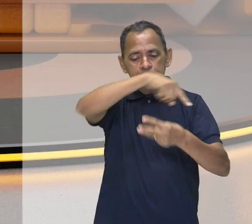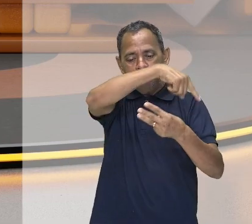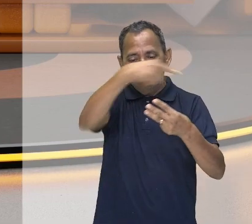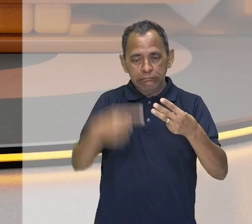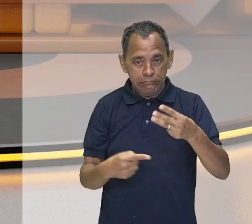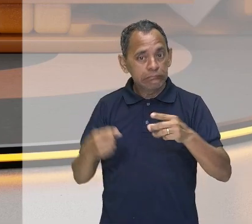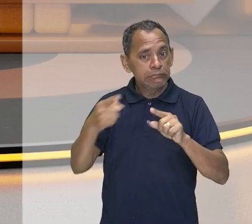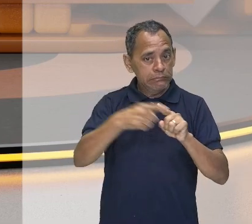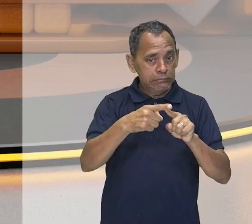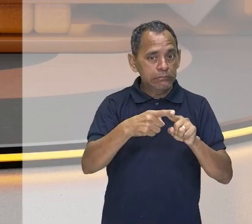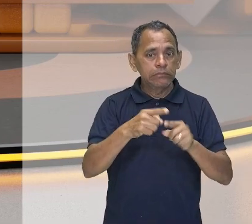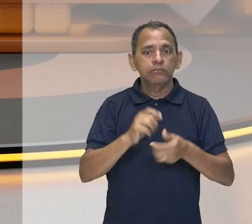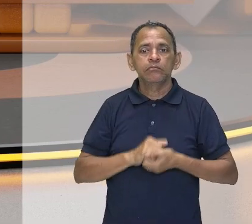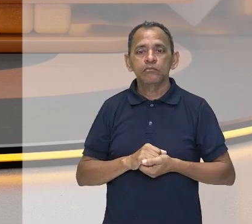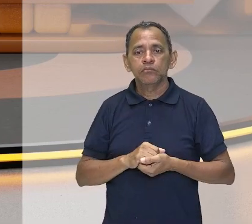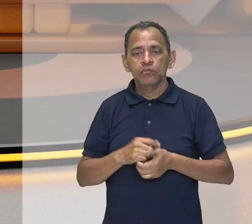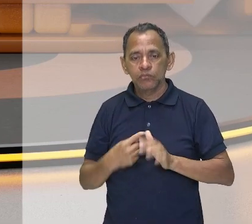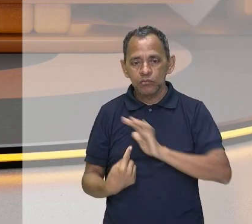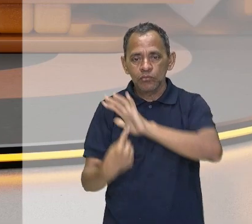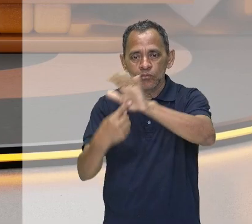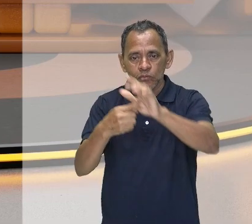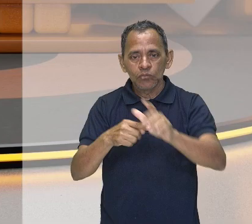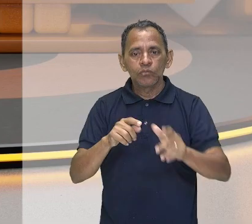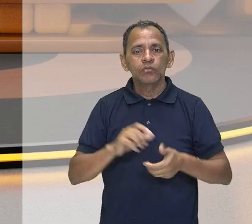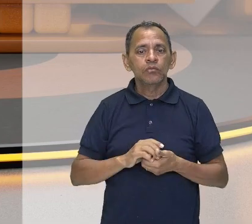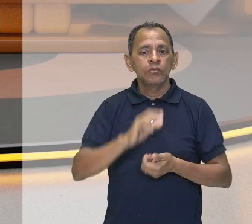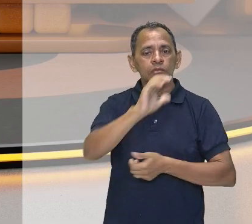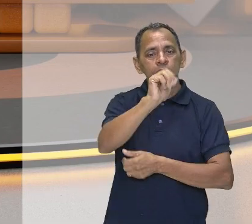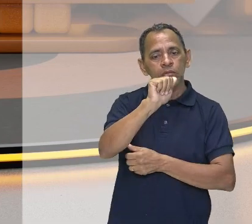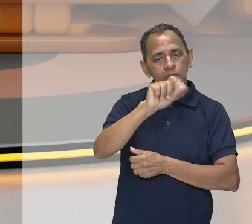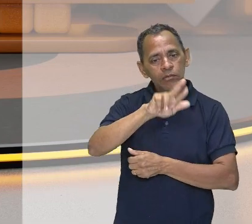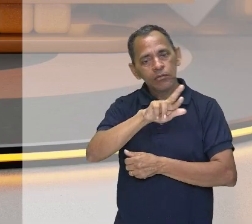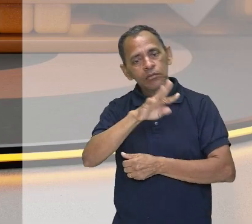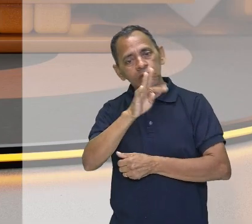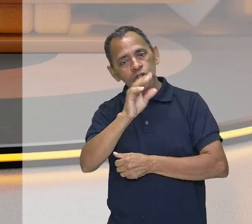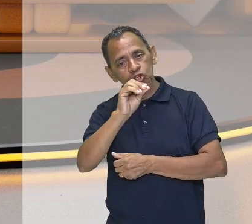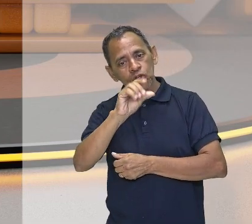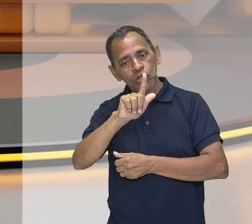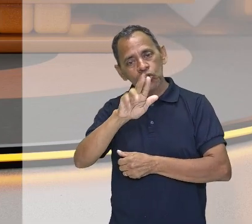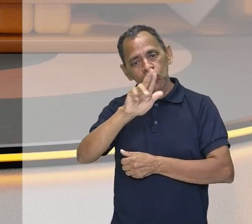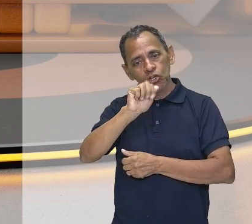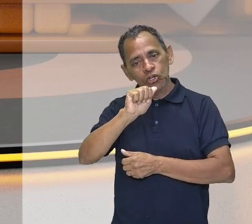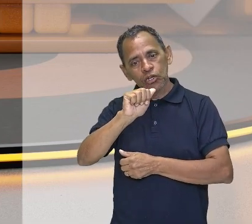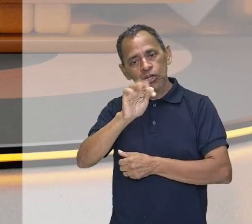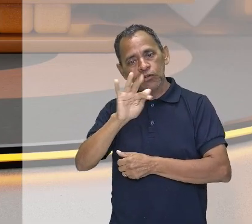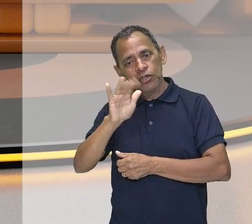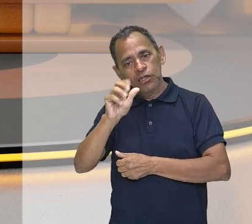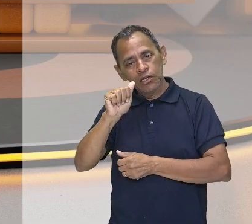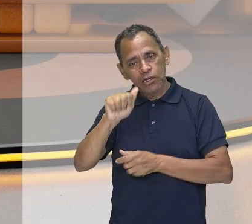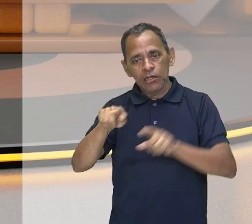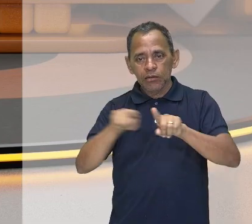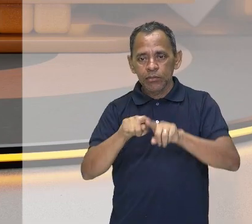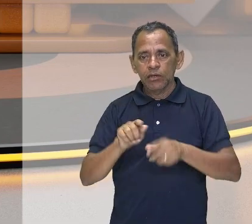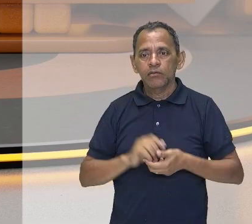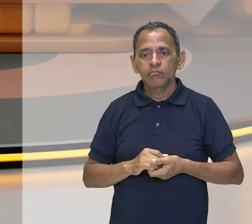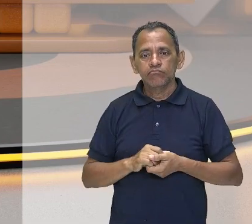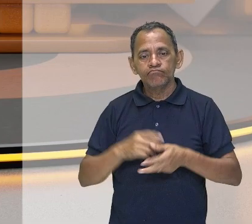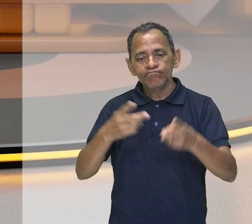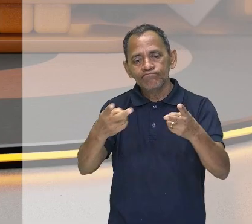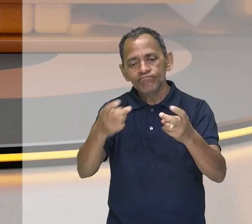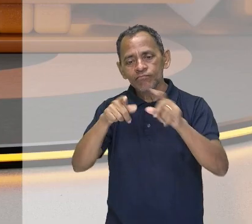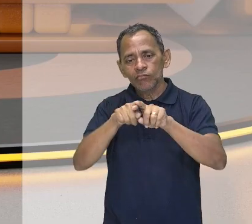projeções cartográficas que a gente tem, certo? Bem, e eu escolho essas projeções cartográficas de acordo com o que eu